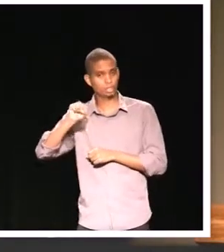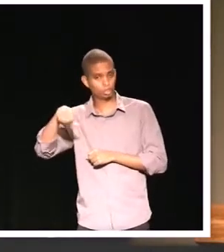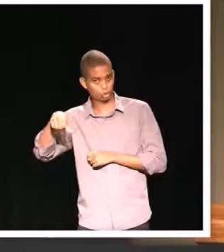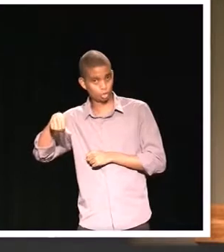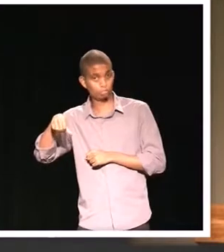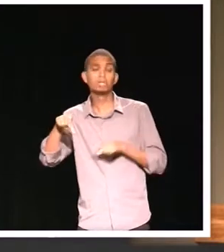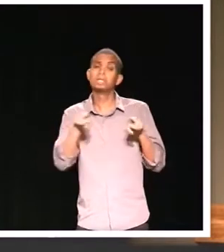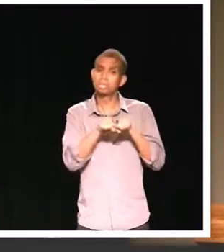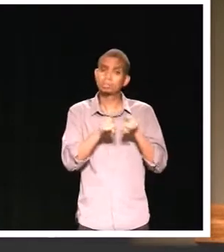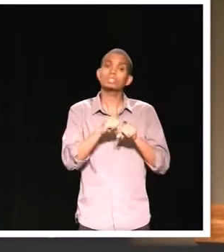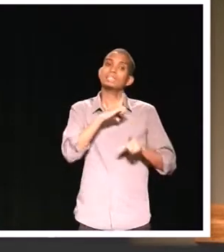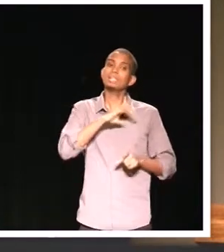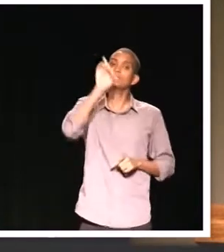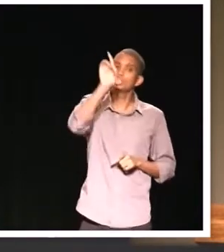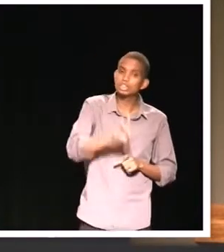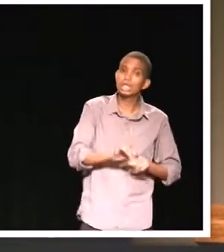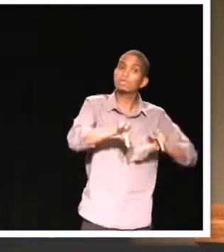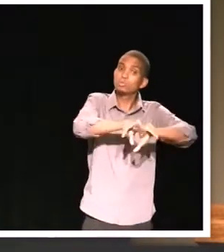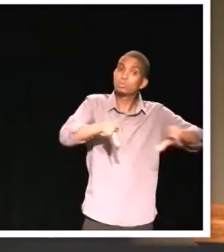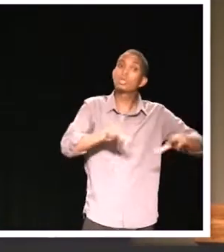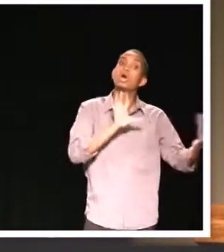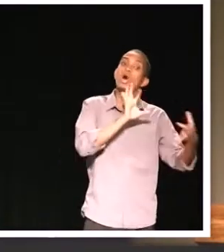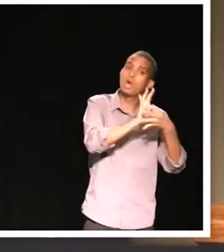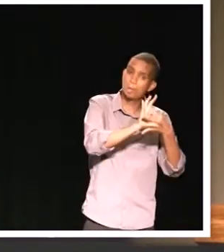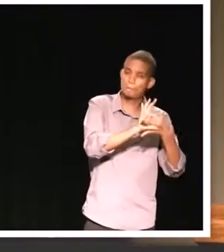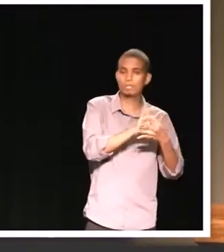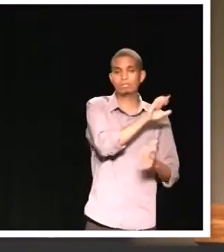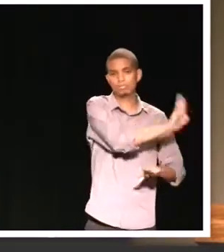próprios, direitos que têm a ver com sua condição humana.